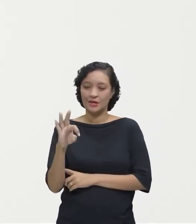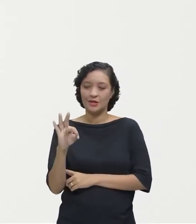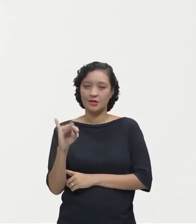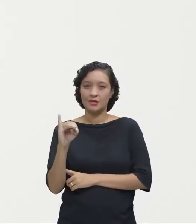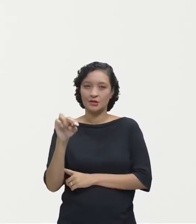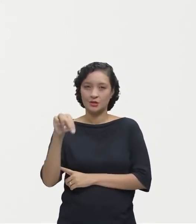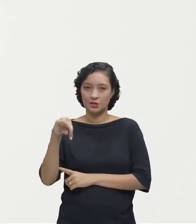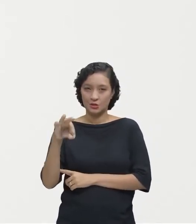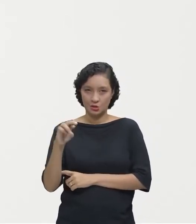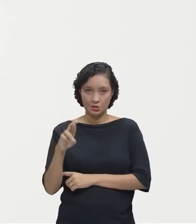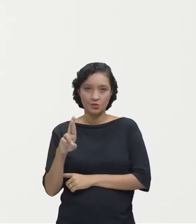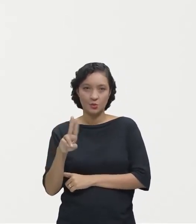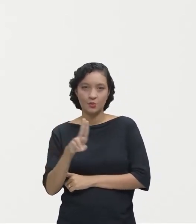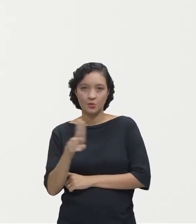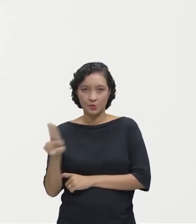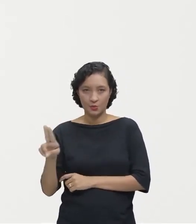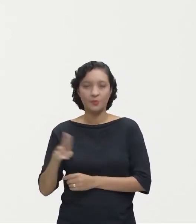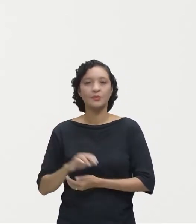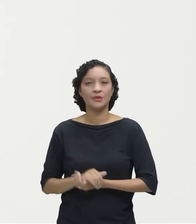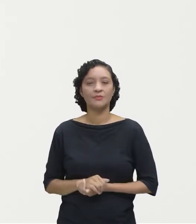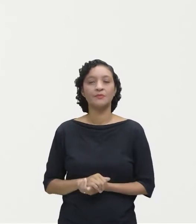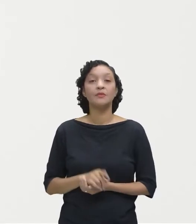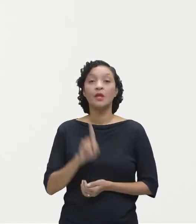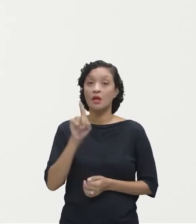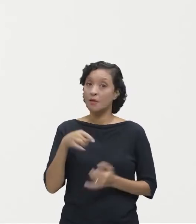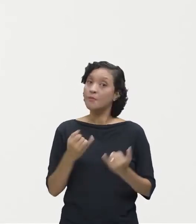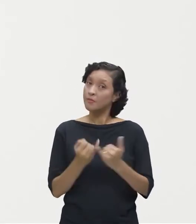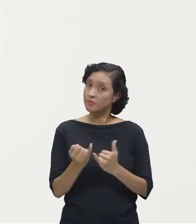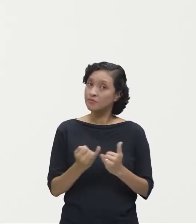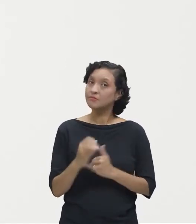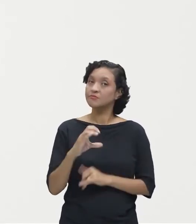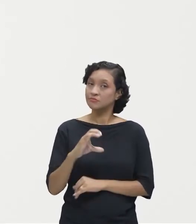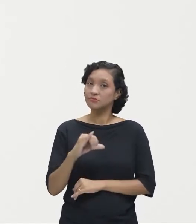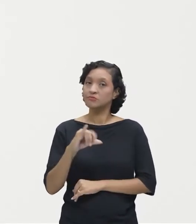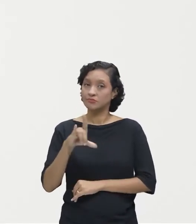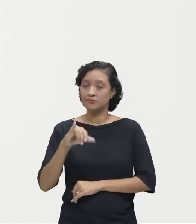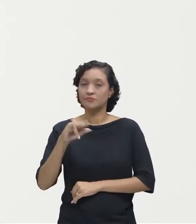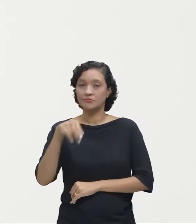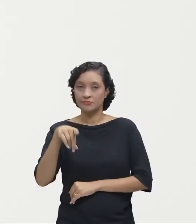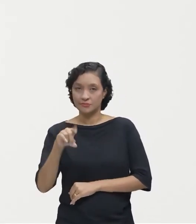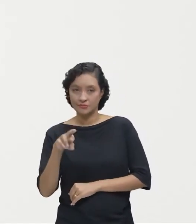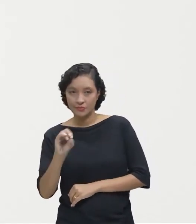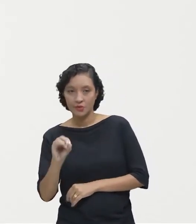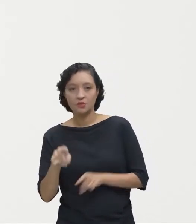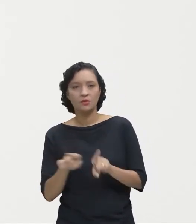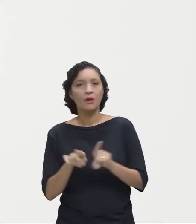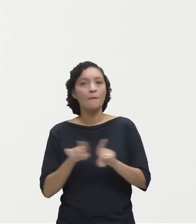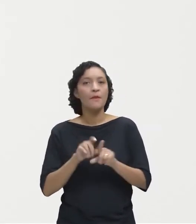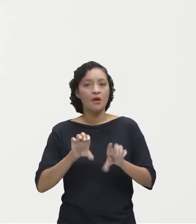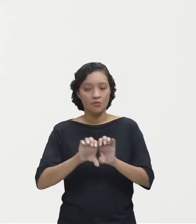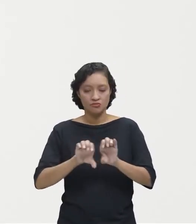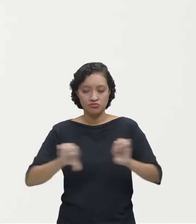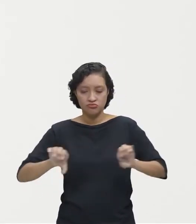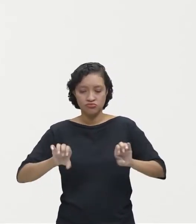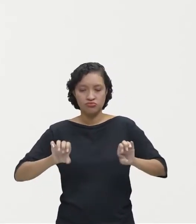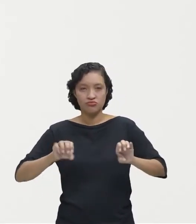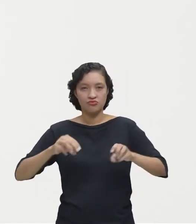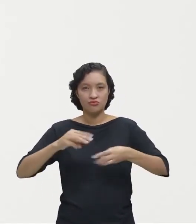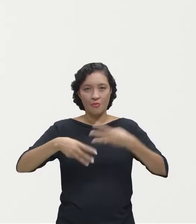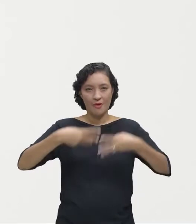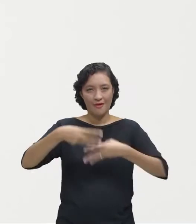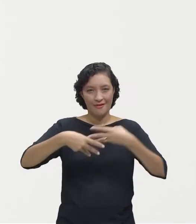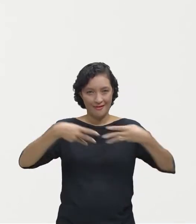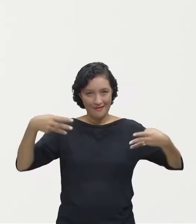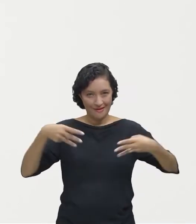têm forma de cilindro. Isso aqui, ó, o rolo de macarrão é